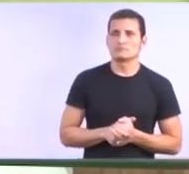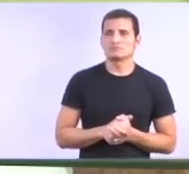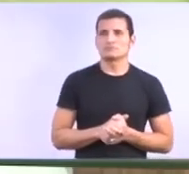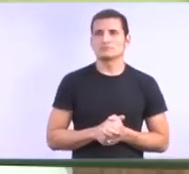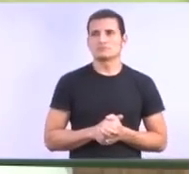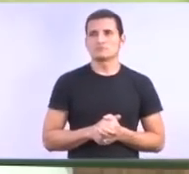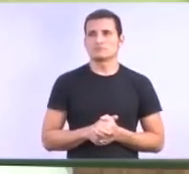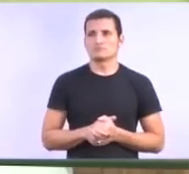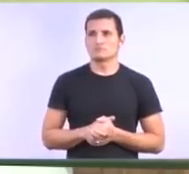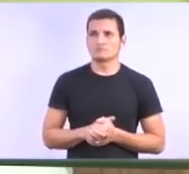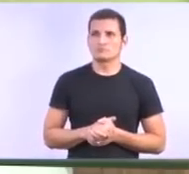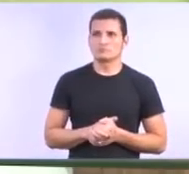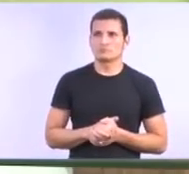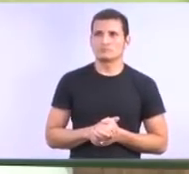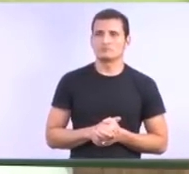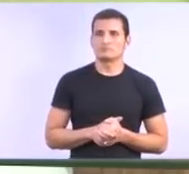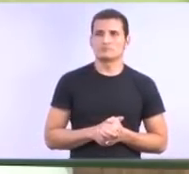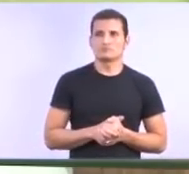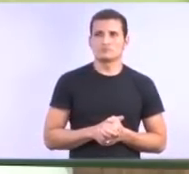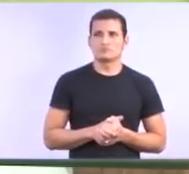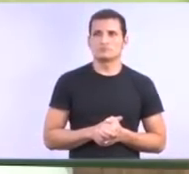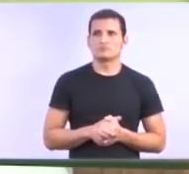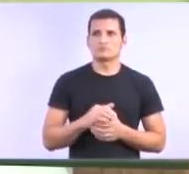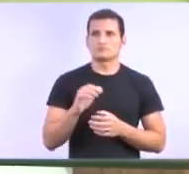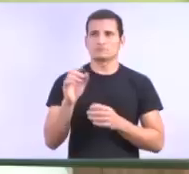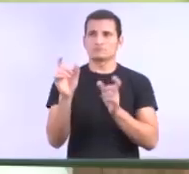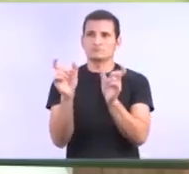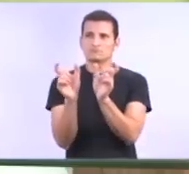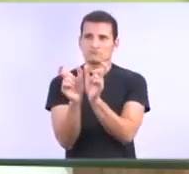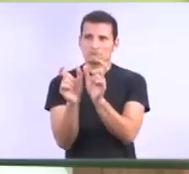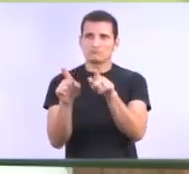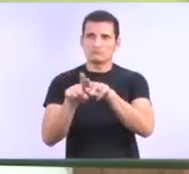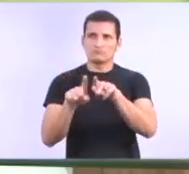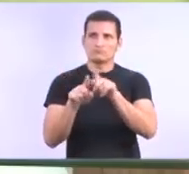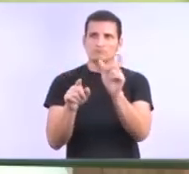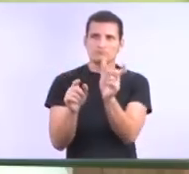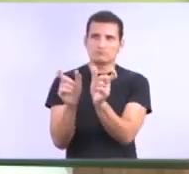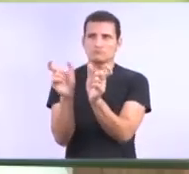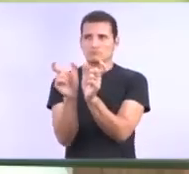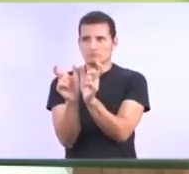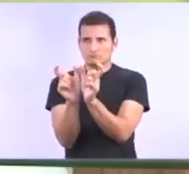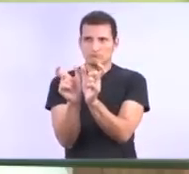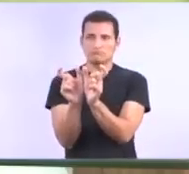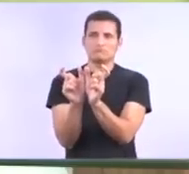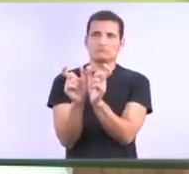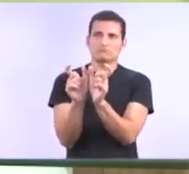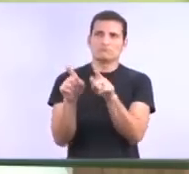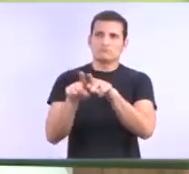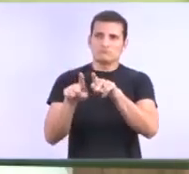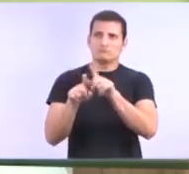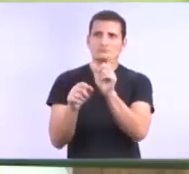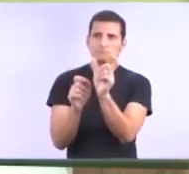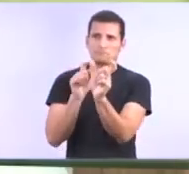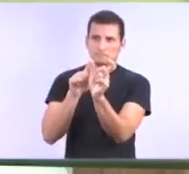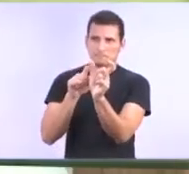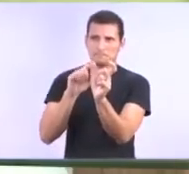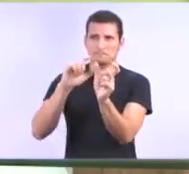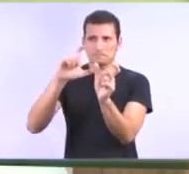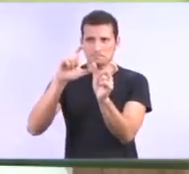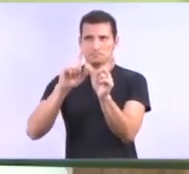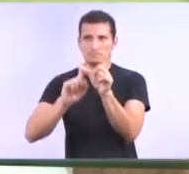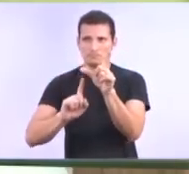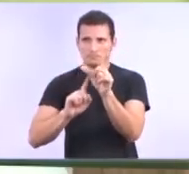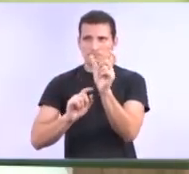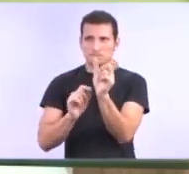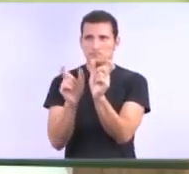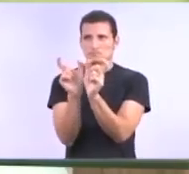de um atributo é interessante que se inicie as segundas ou terceiras palavras que são juntadas ali com as